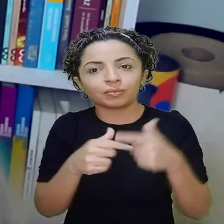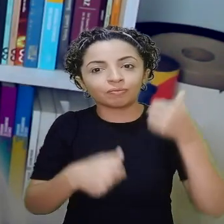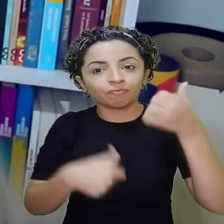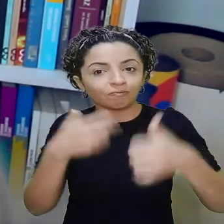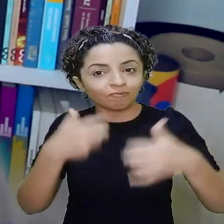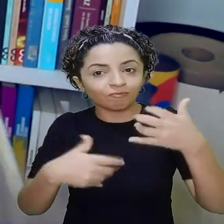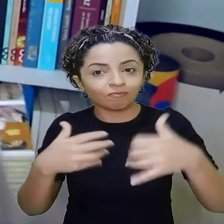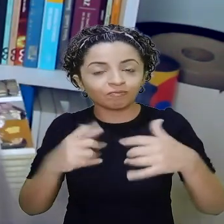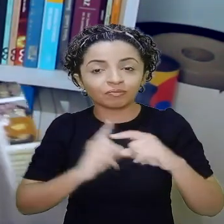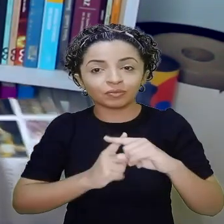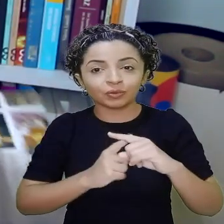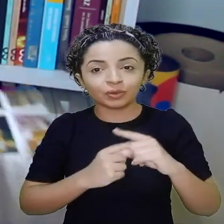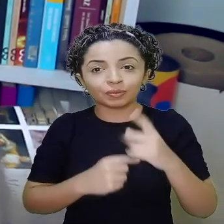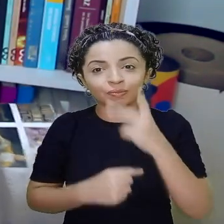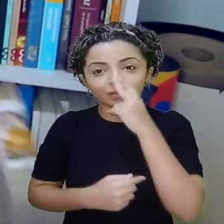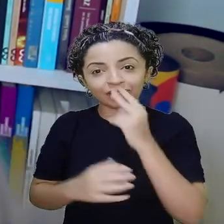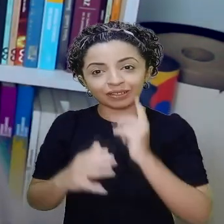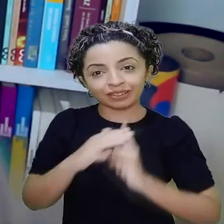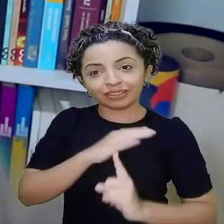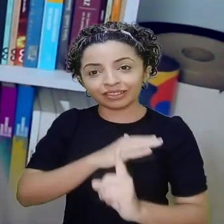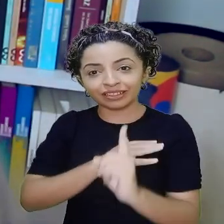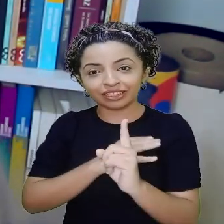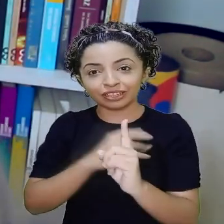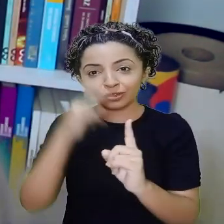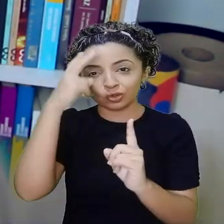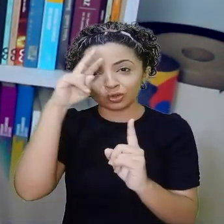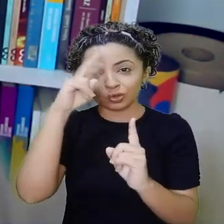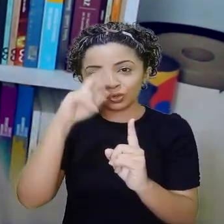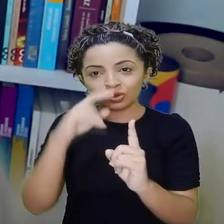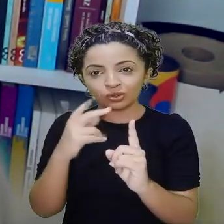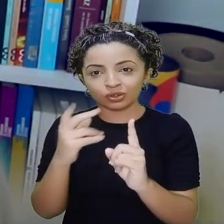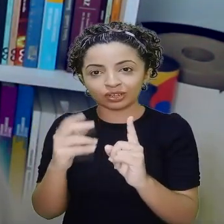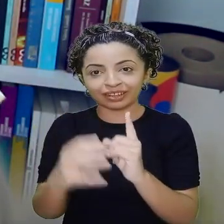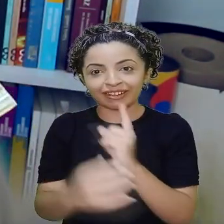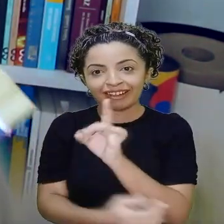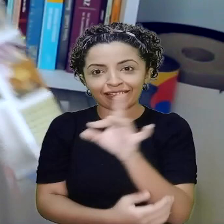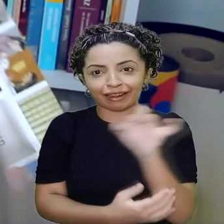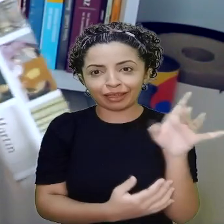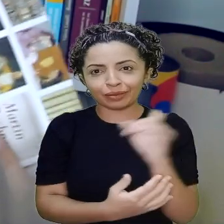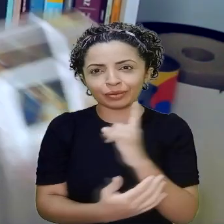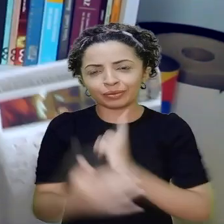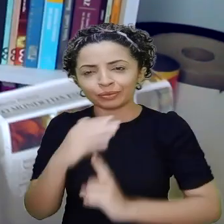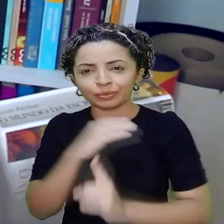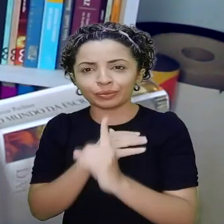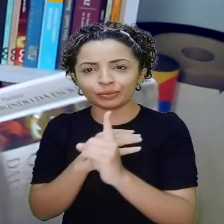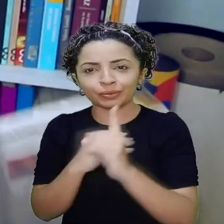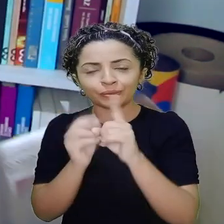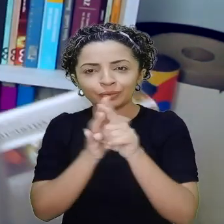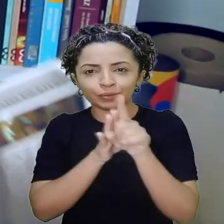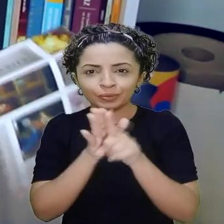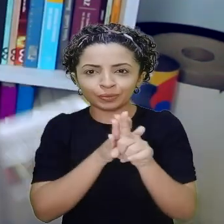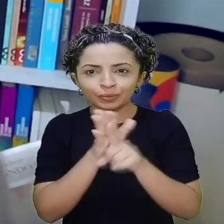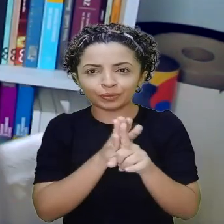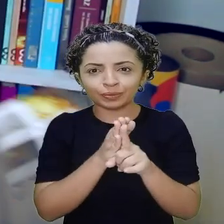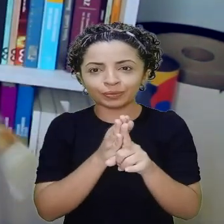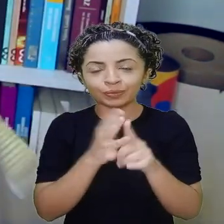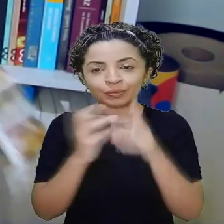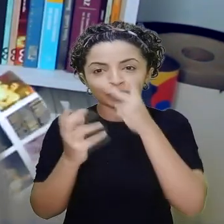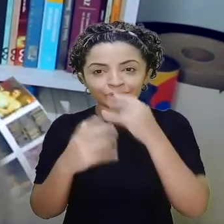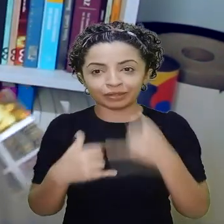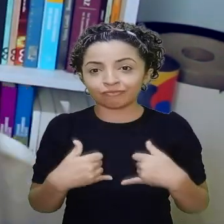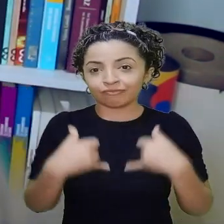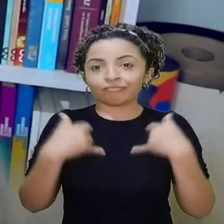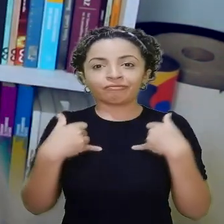narrativa dele, porque ele se envolve como personagem dessas histórias. Então ele... Claramente você percebe que ele é um pesquisador vaidoso